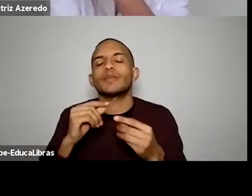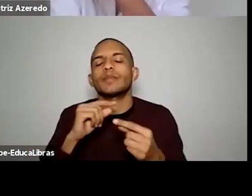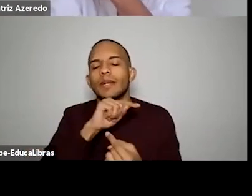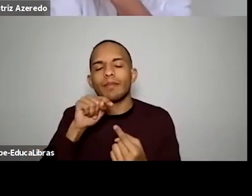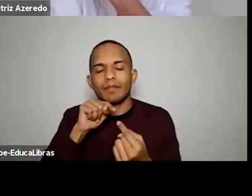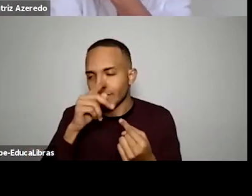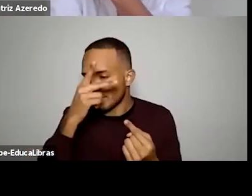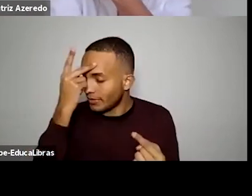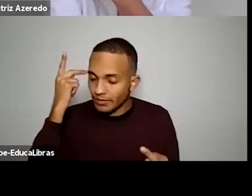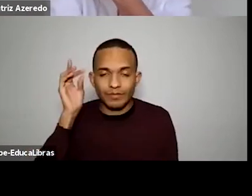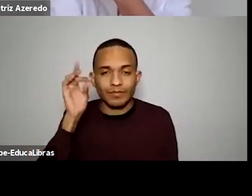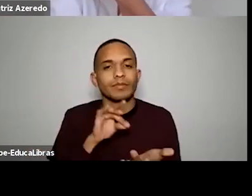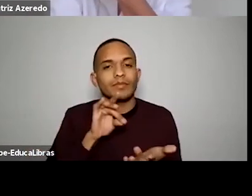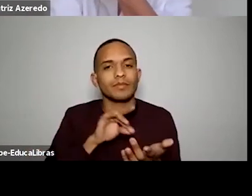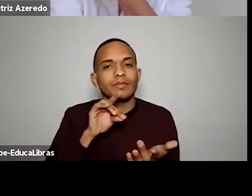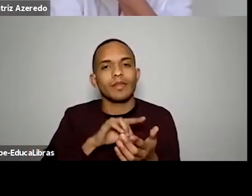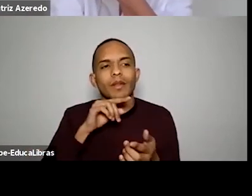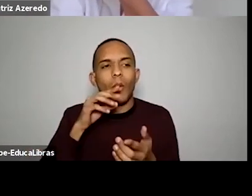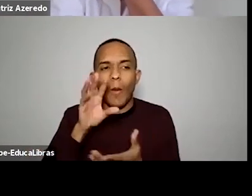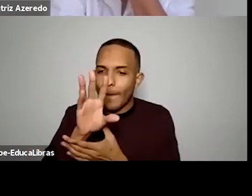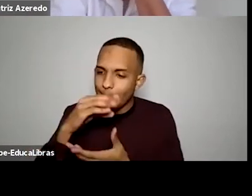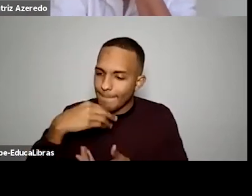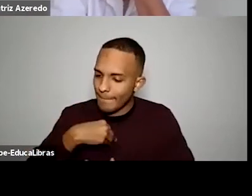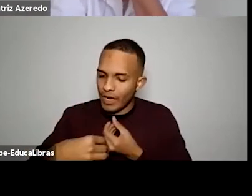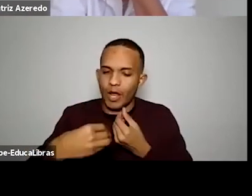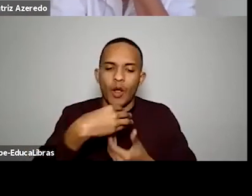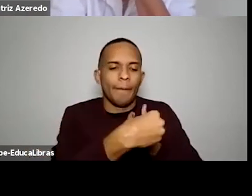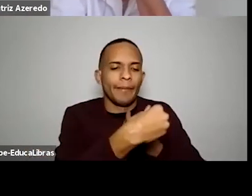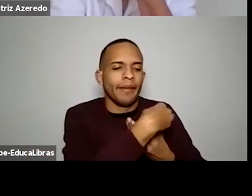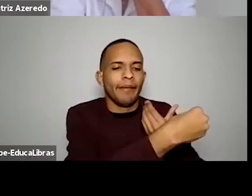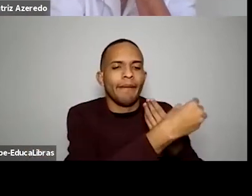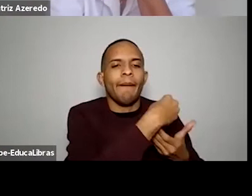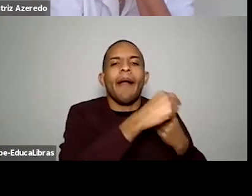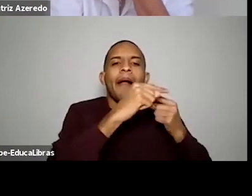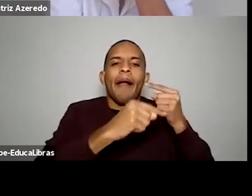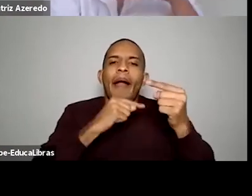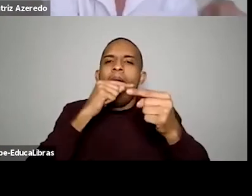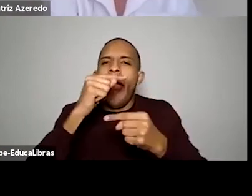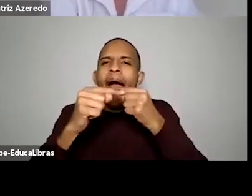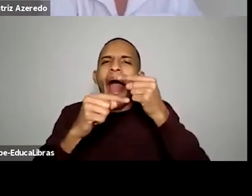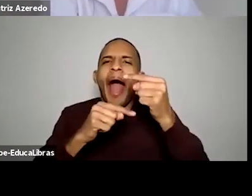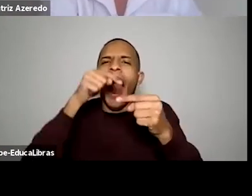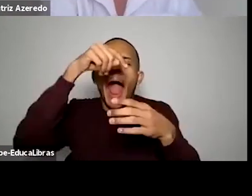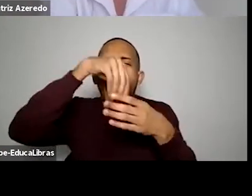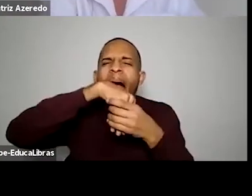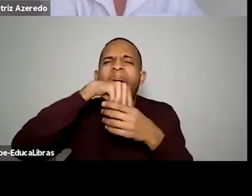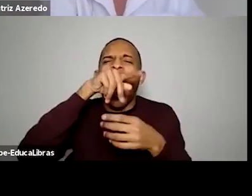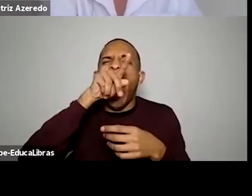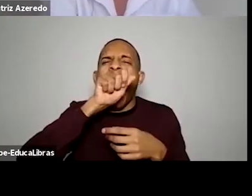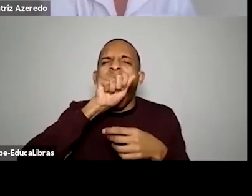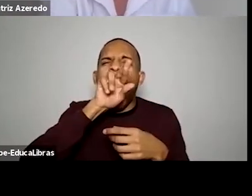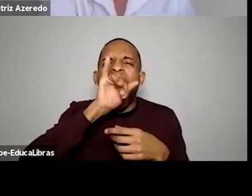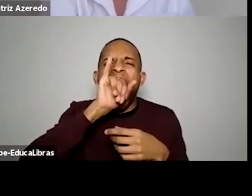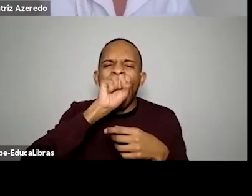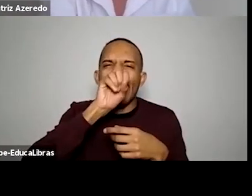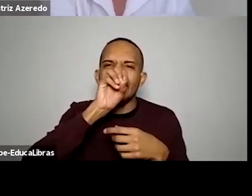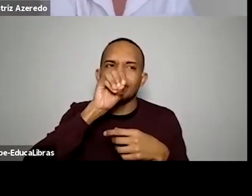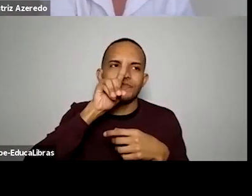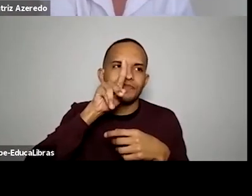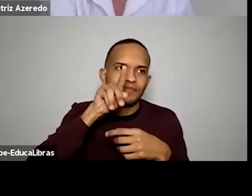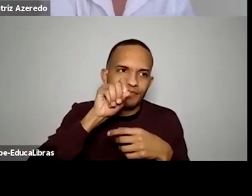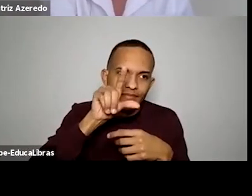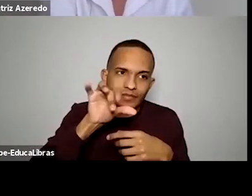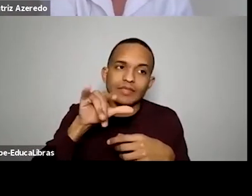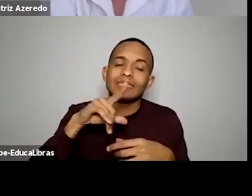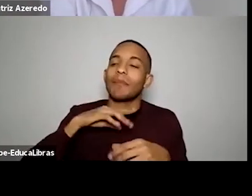pessoas reproduzem o que o outro está fazendo. Eu vejo aqui mesmo em Paraisópolis, nós estamos 1.450 voluntários neste